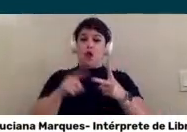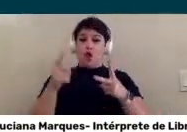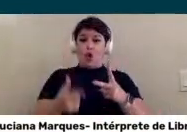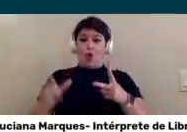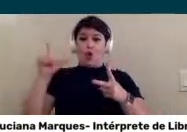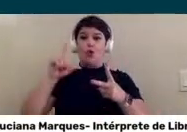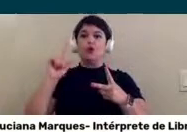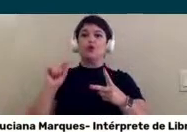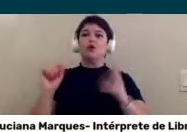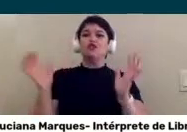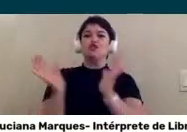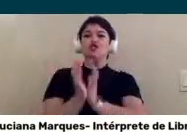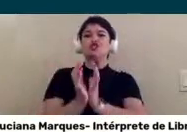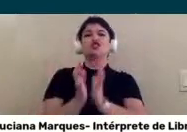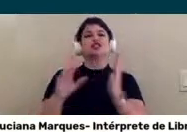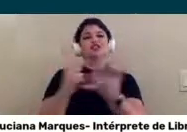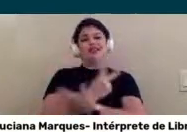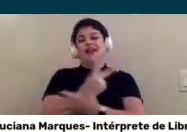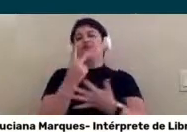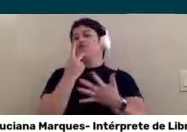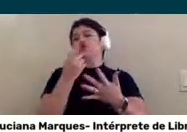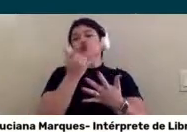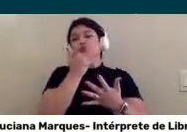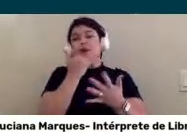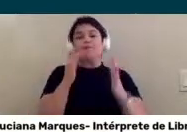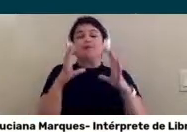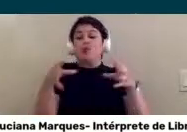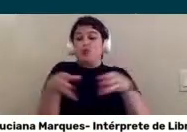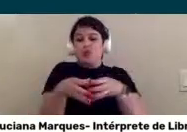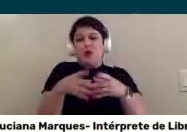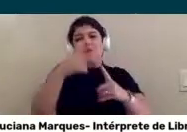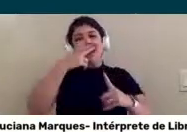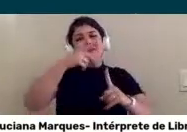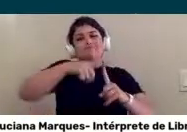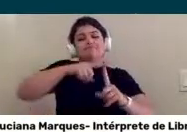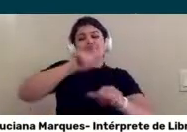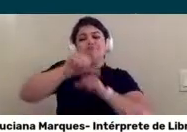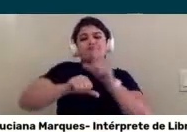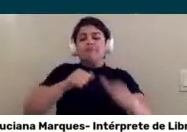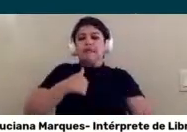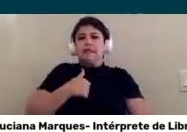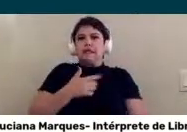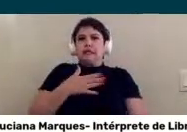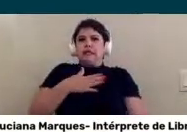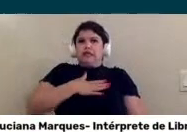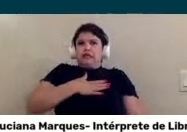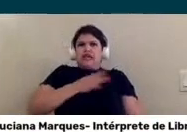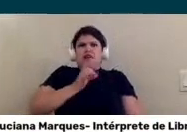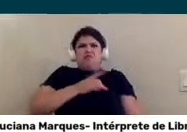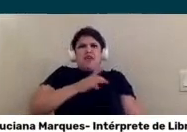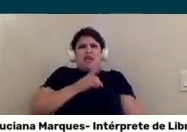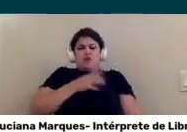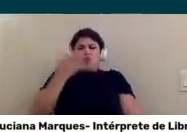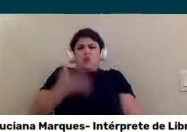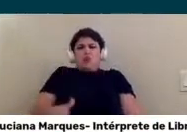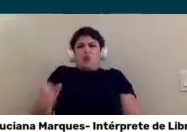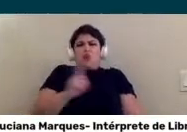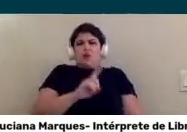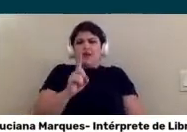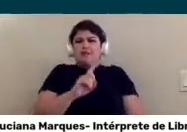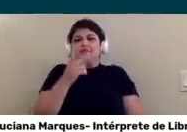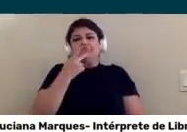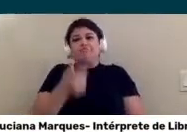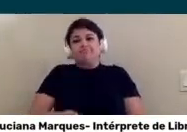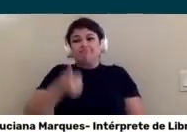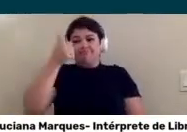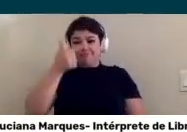Outro tipo de força, né, que inibe a mudança é o medo, que eu costumo chamar, tem as melhorias, né, mas